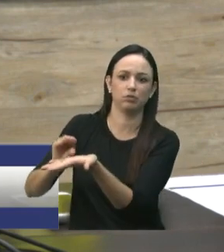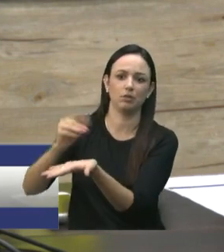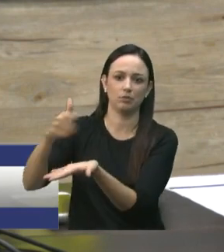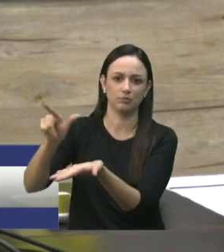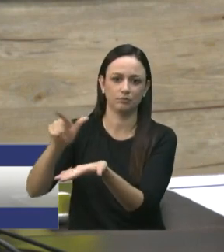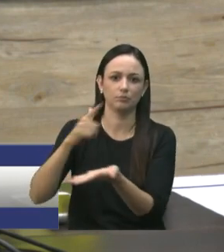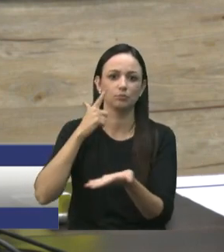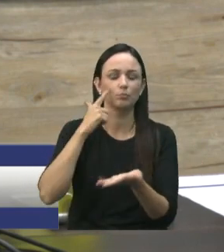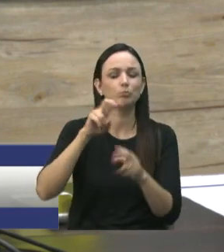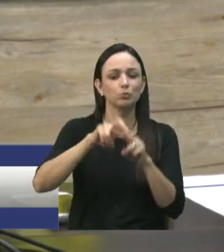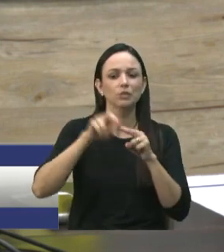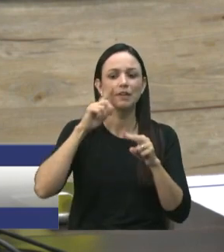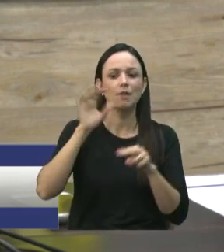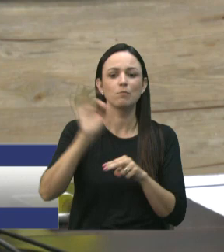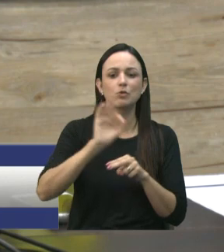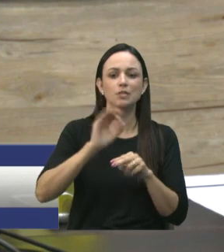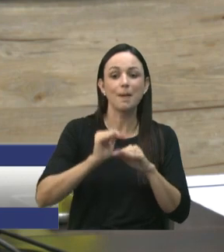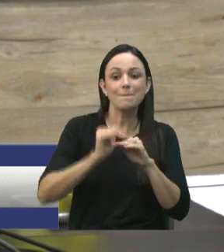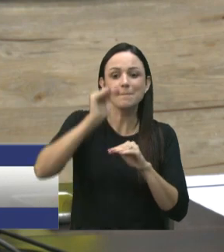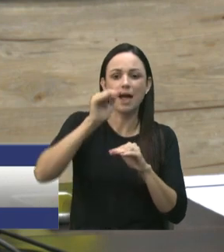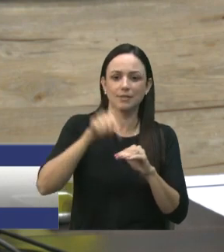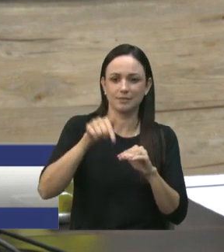gestão estratégica, mas a ordem de